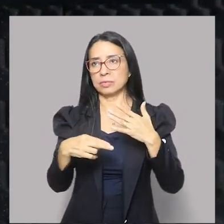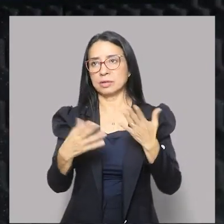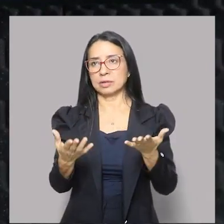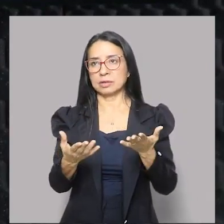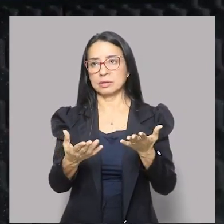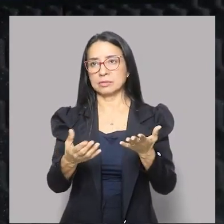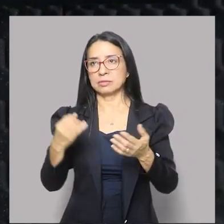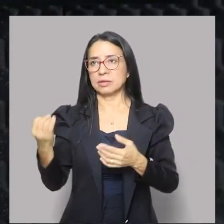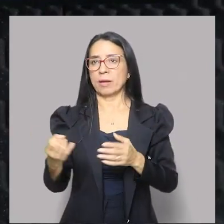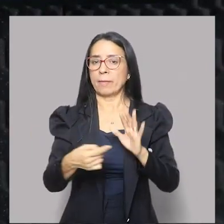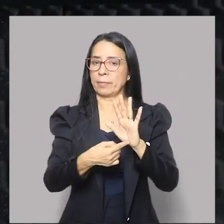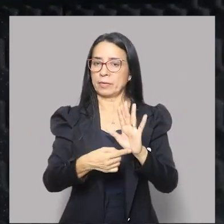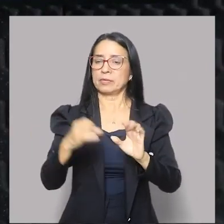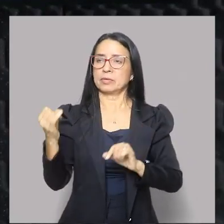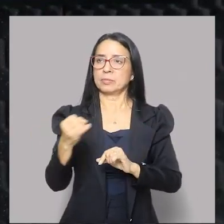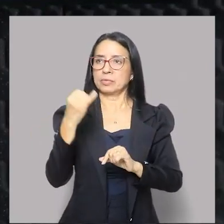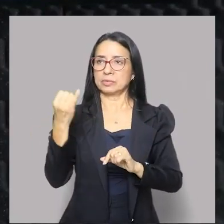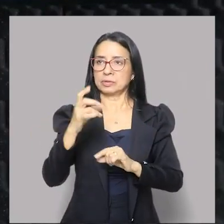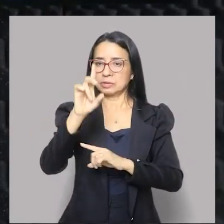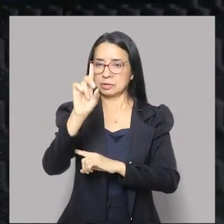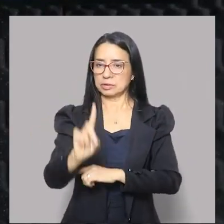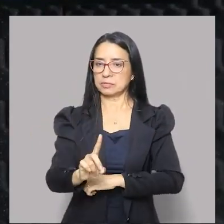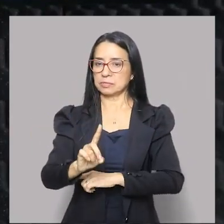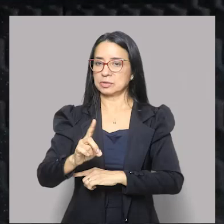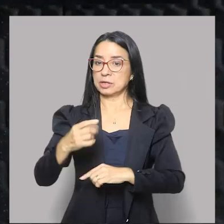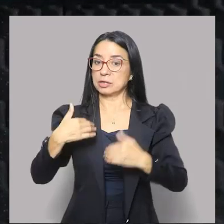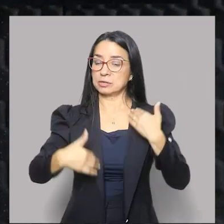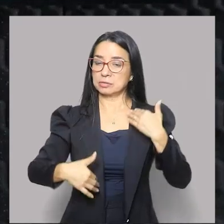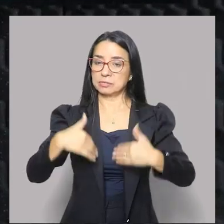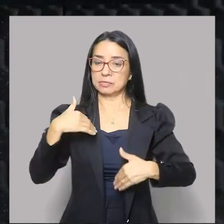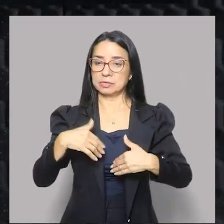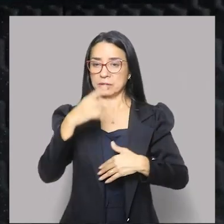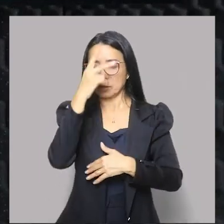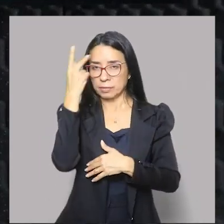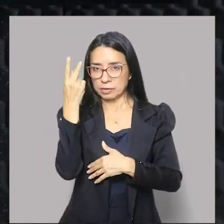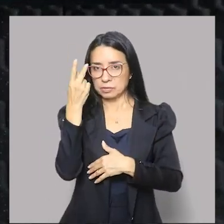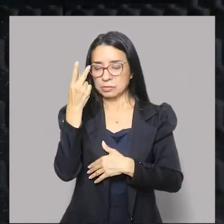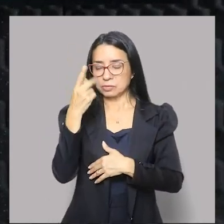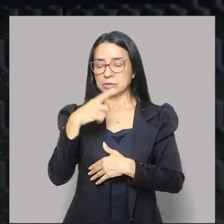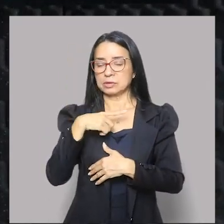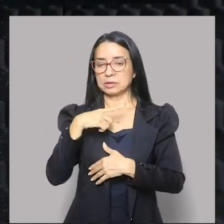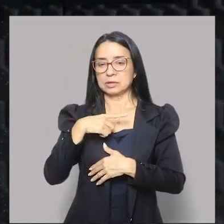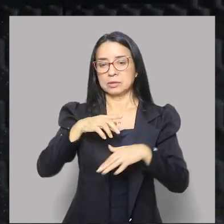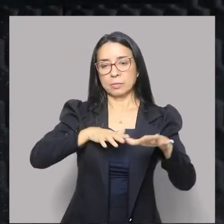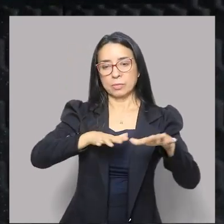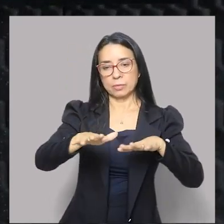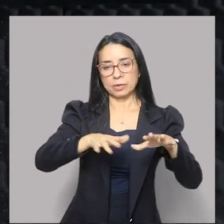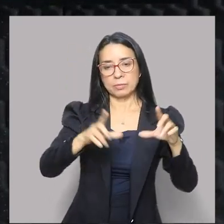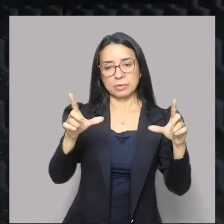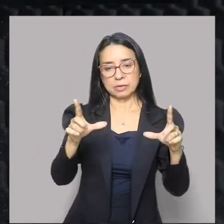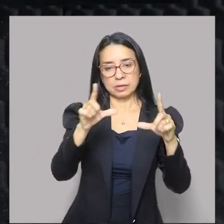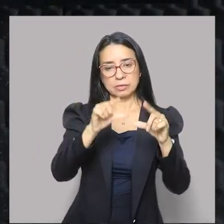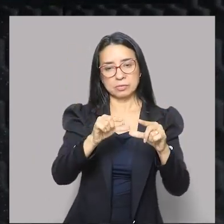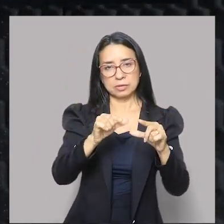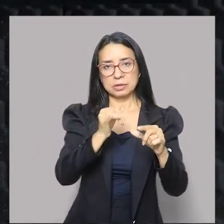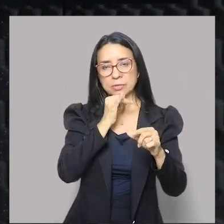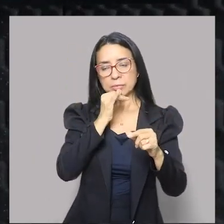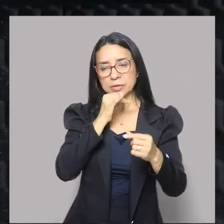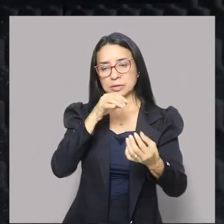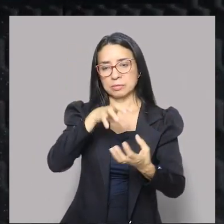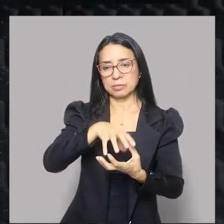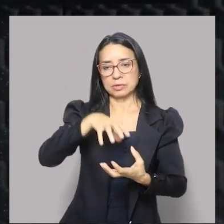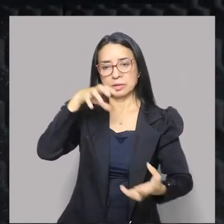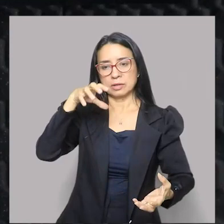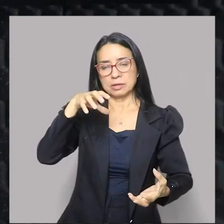a questão das pessoas com deficiência física, as pessoas que têm mobilidade reduzida, como os idosos, crianças que